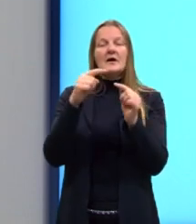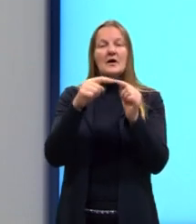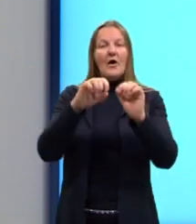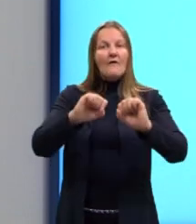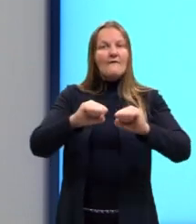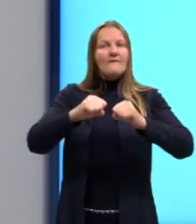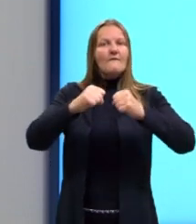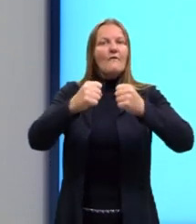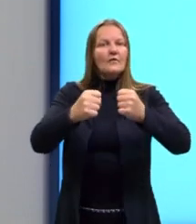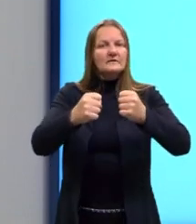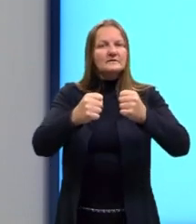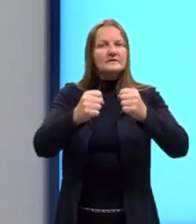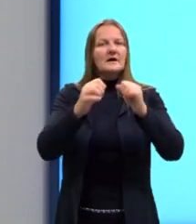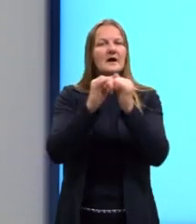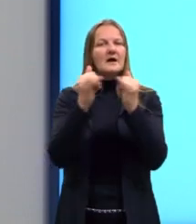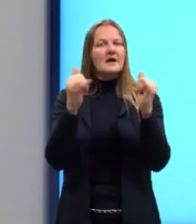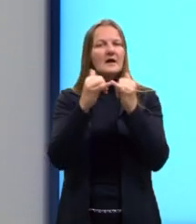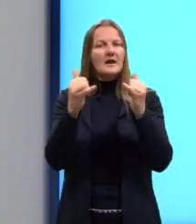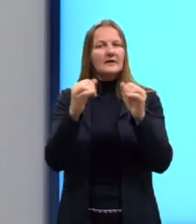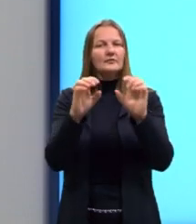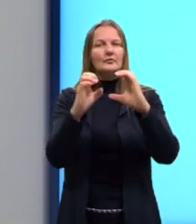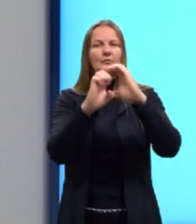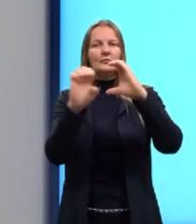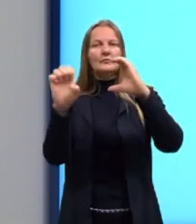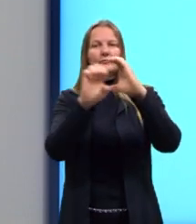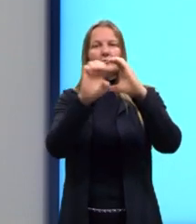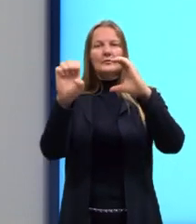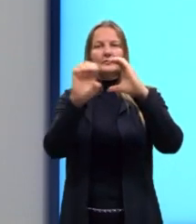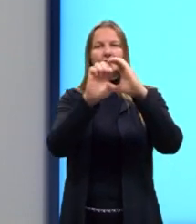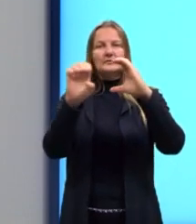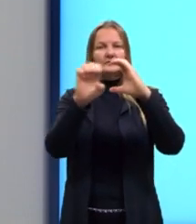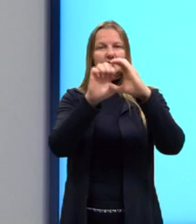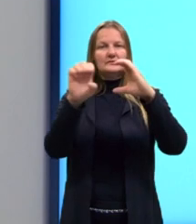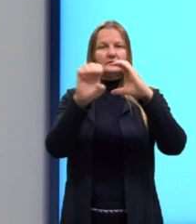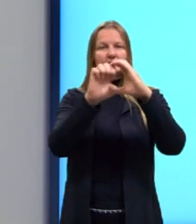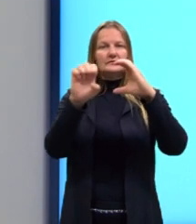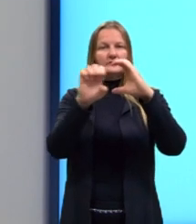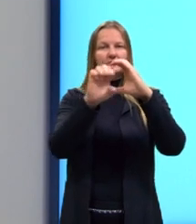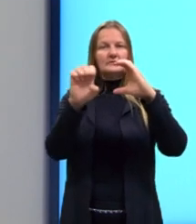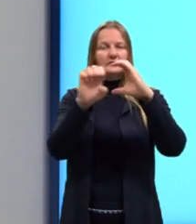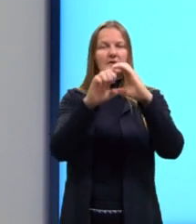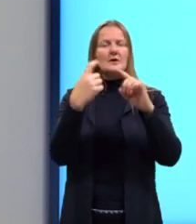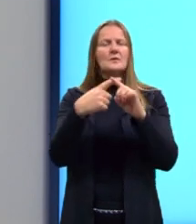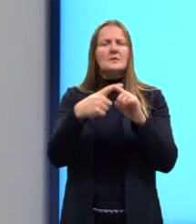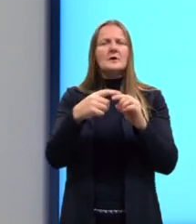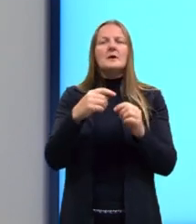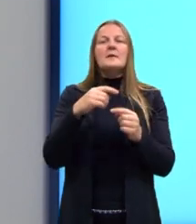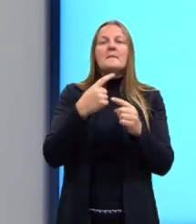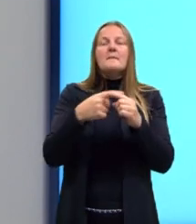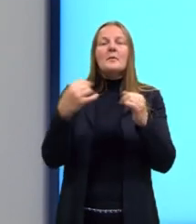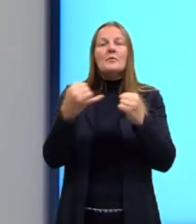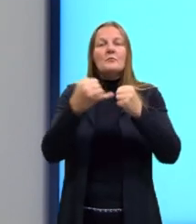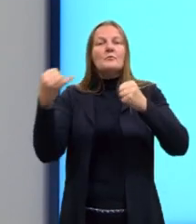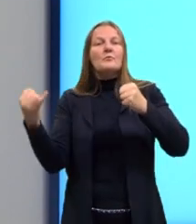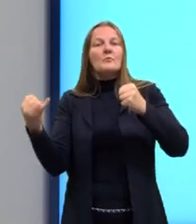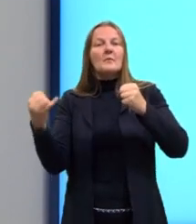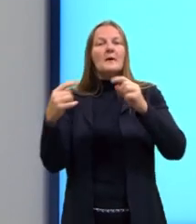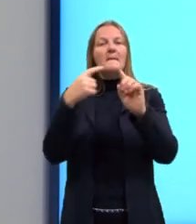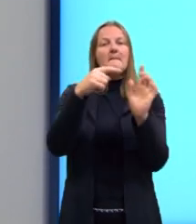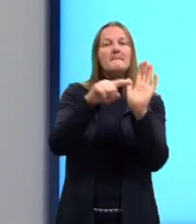também pode representado por fim em quando a gente faz isso a gente faz o potencial padrão do Ca tudo menos o Nós